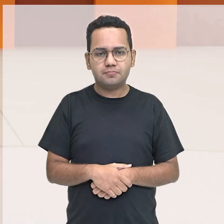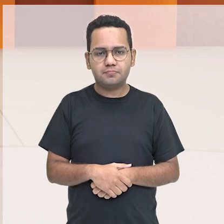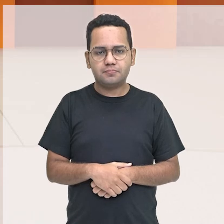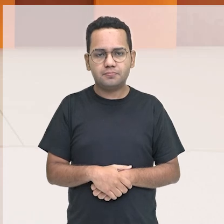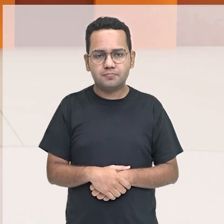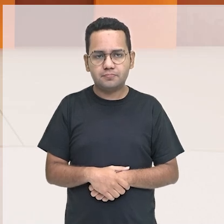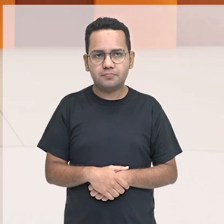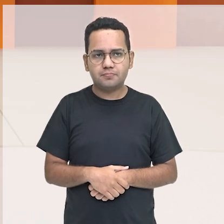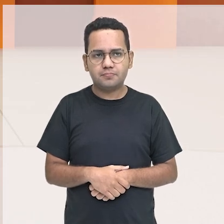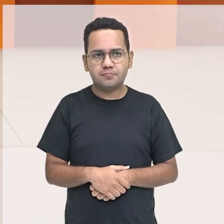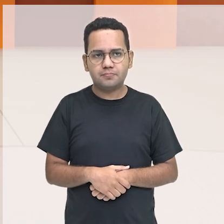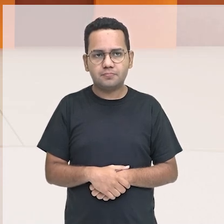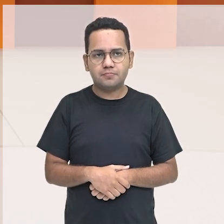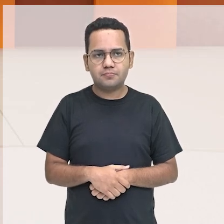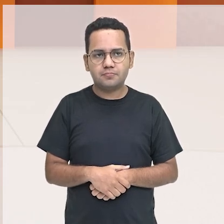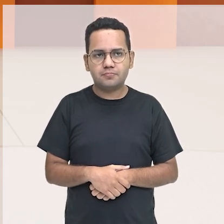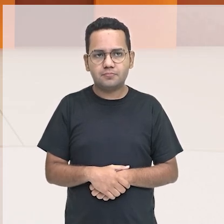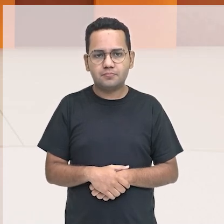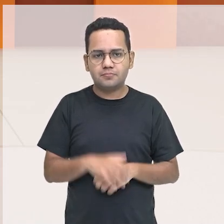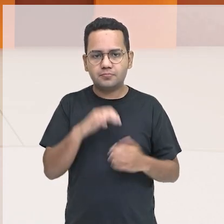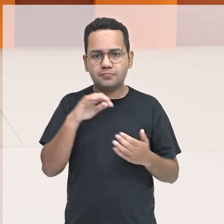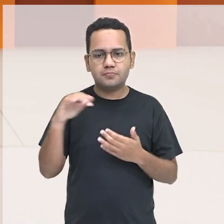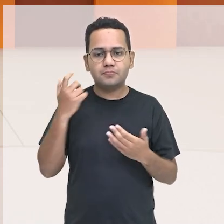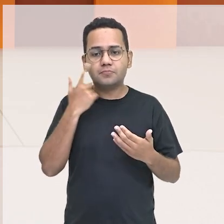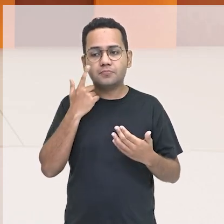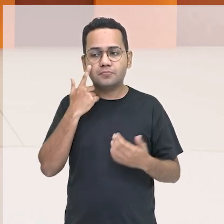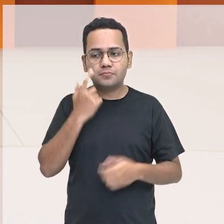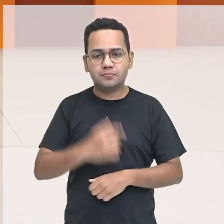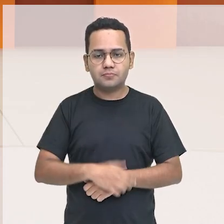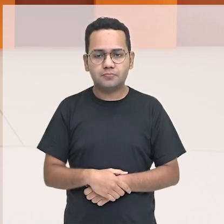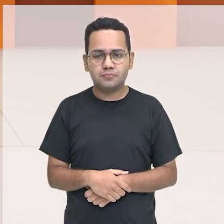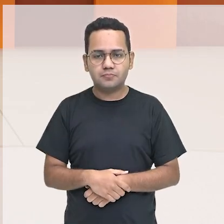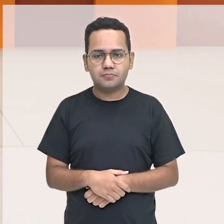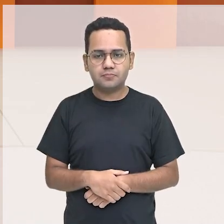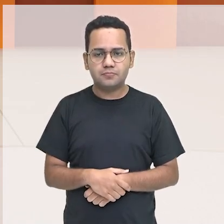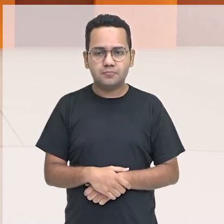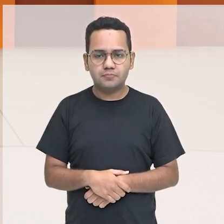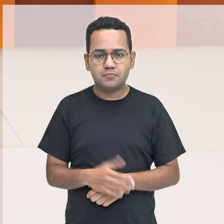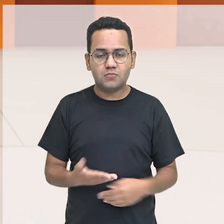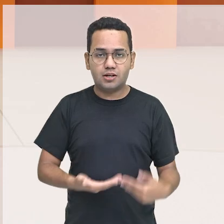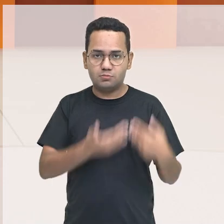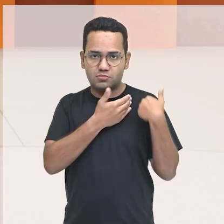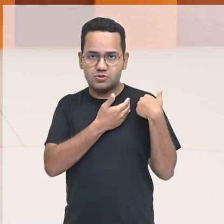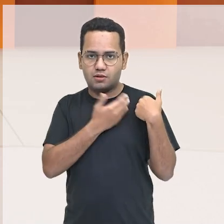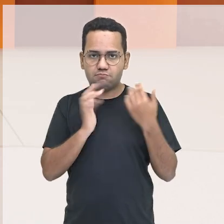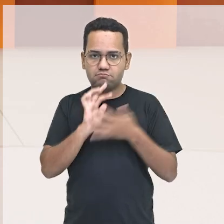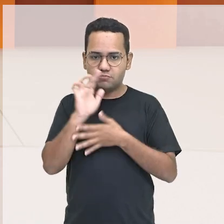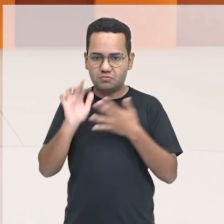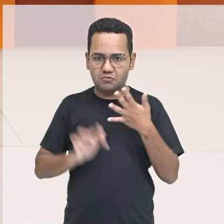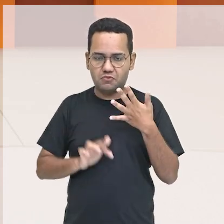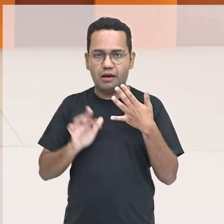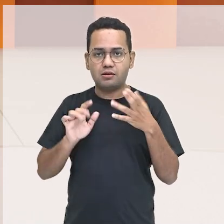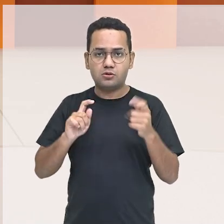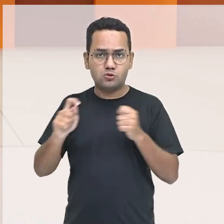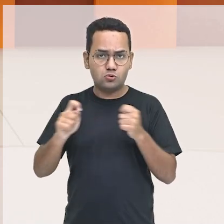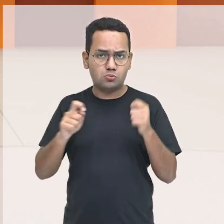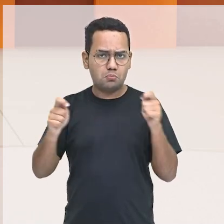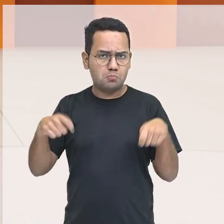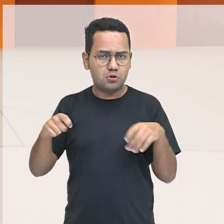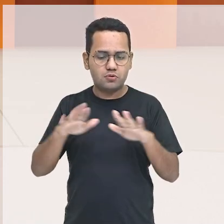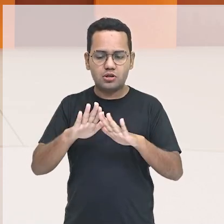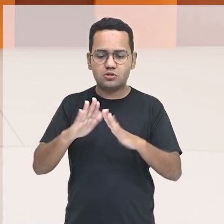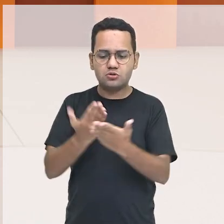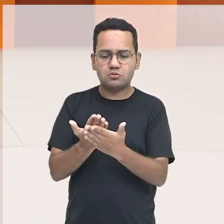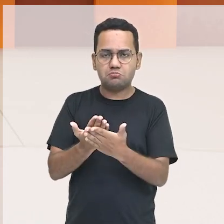continuar falando, né, desses agentes de controle. A escola, né? A escola pode ser também um agente, né, de controle, porque